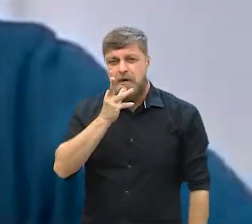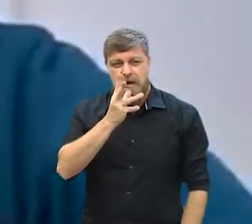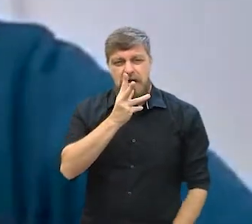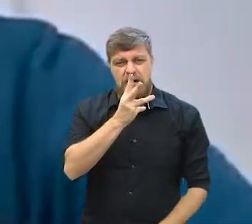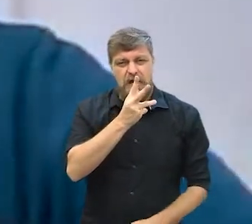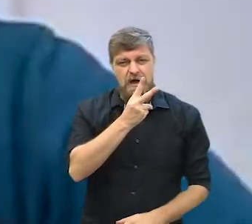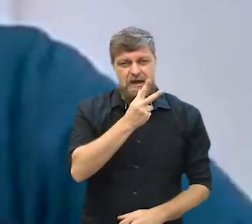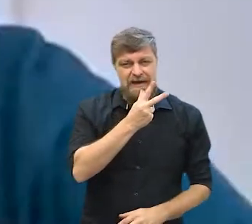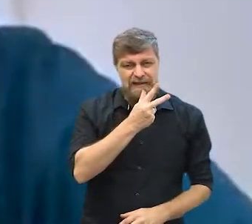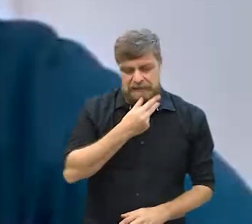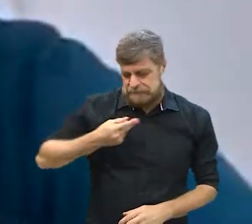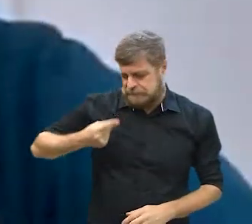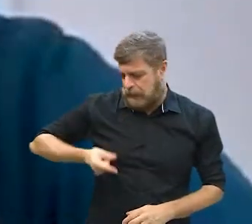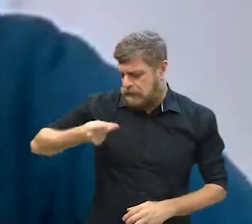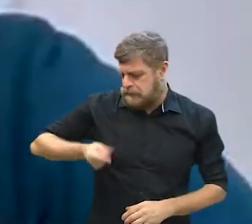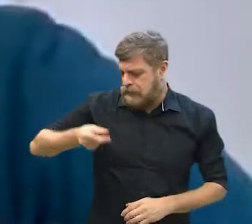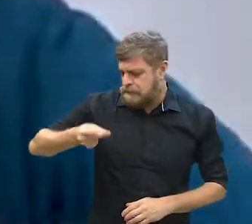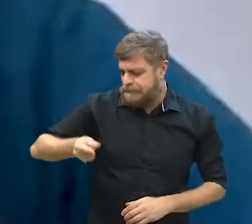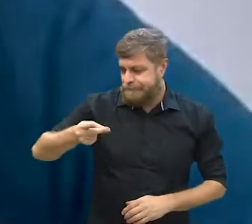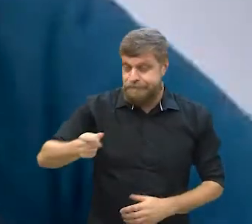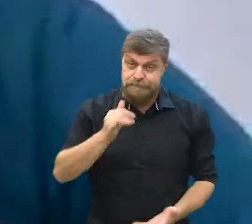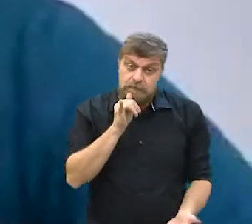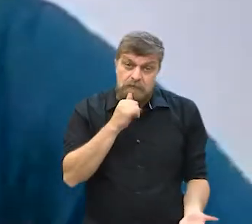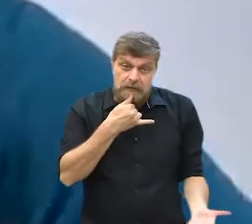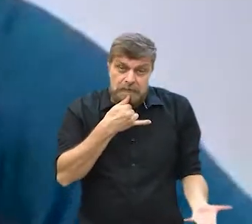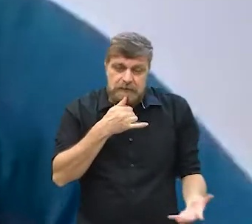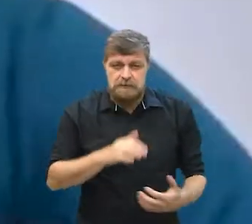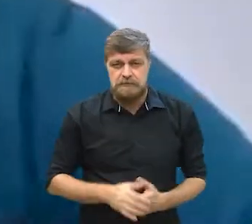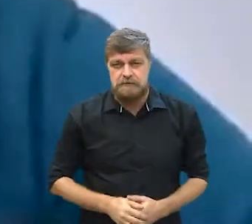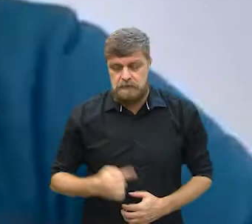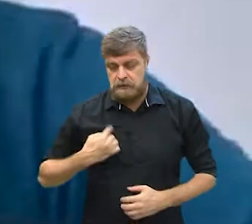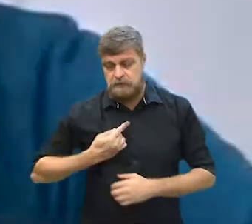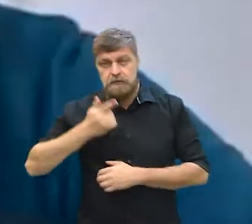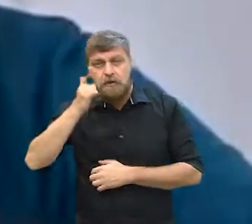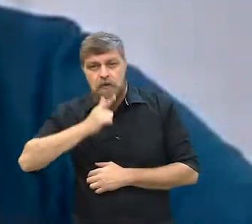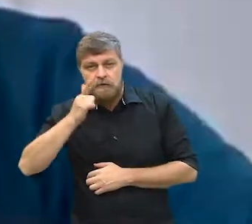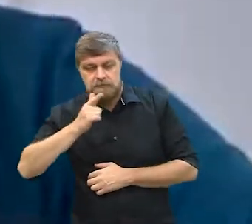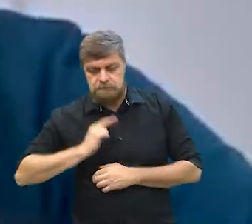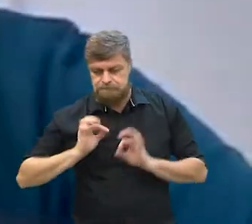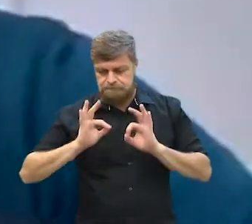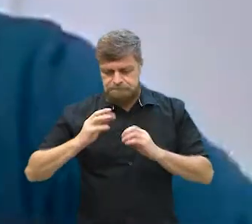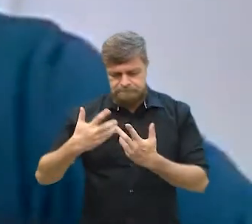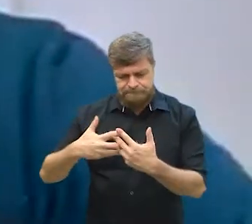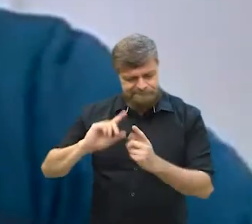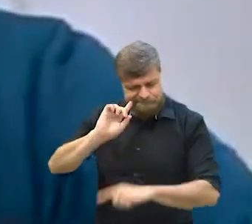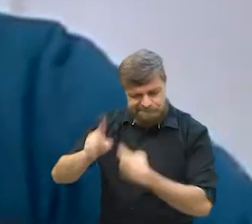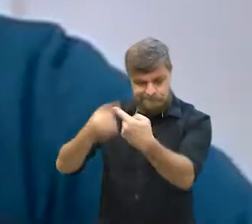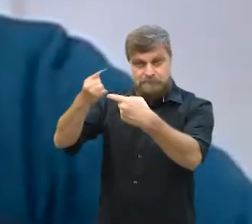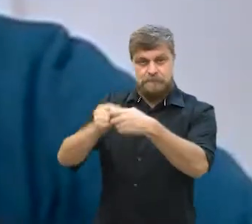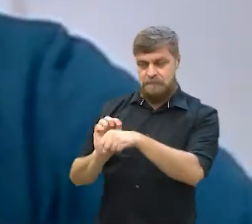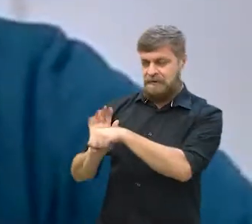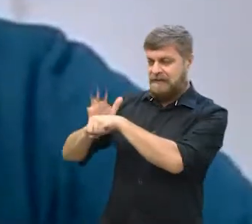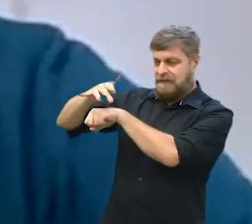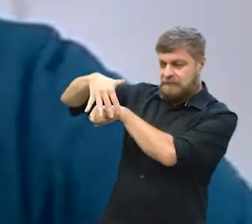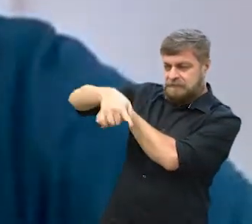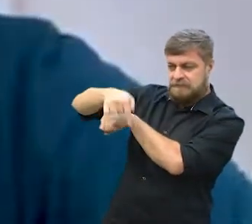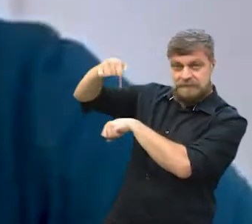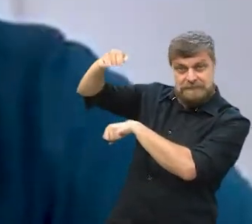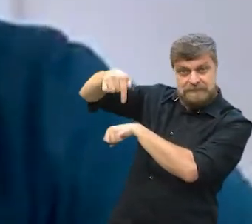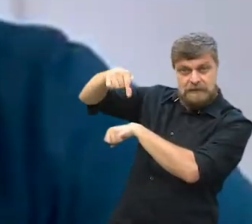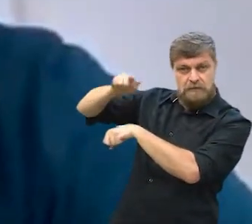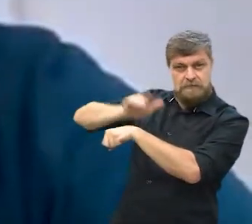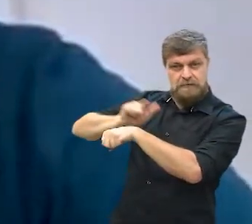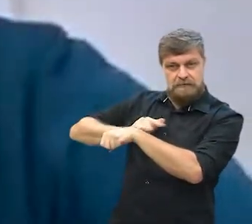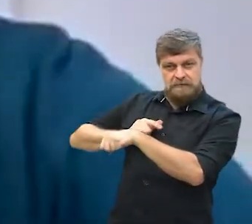demorar, que vinha para ficar um certo tempo, infelizmente. E conseguimos fazer isso com muito êxito. Então, hoje, Salto, ela conta